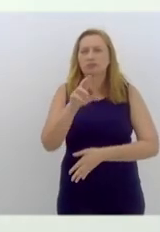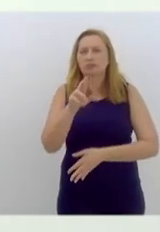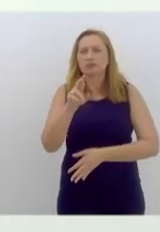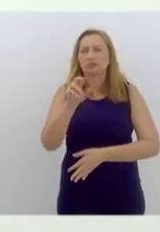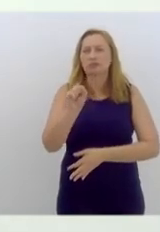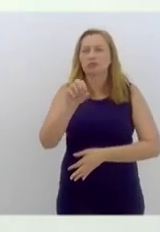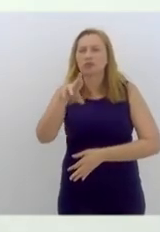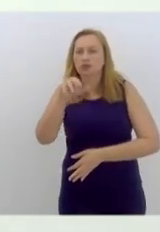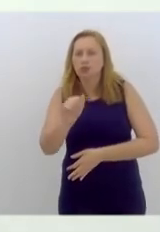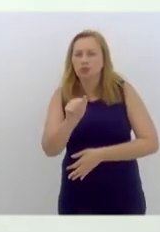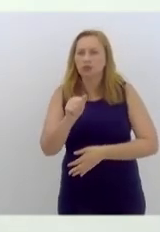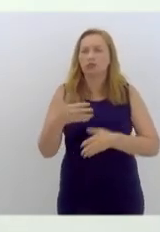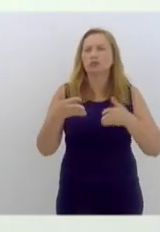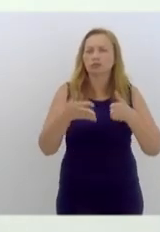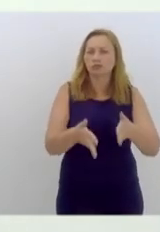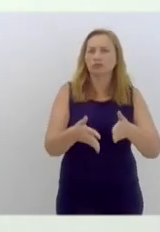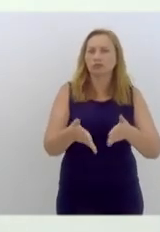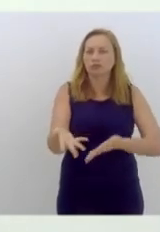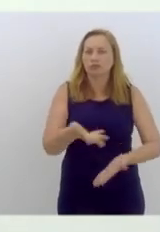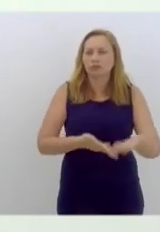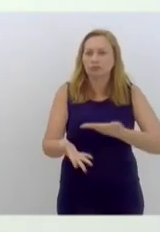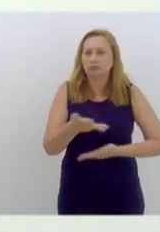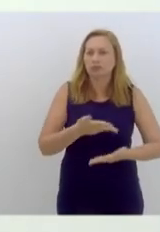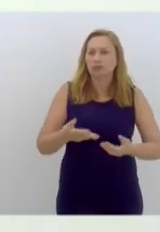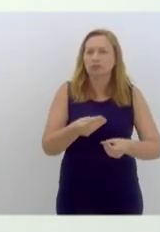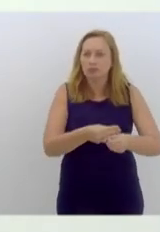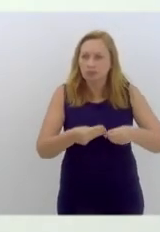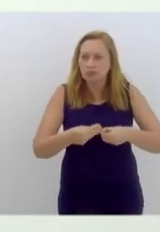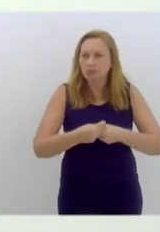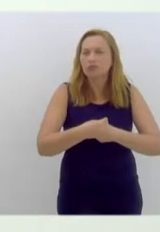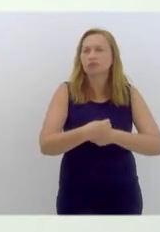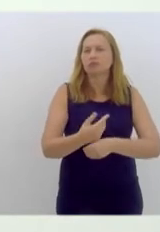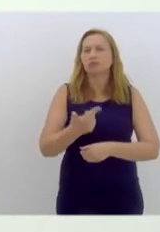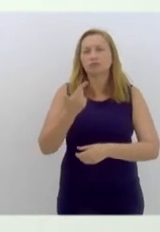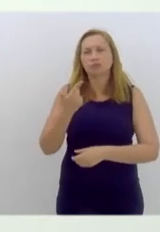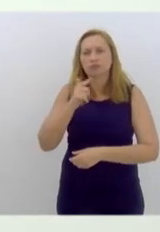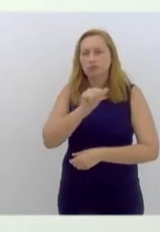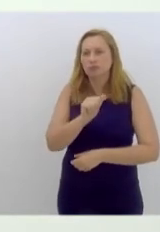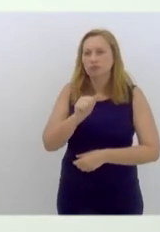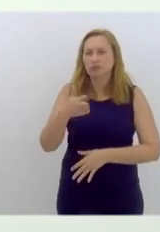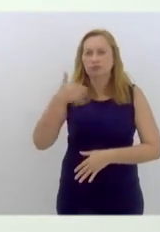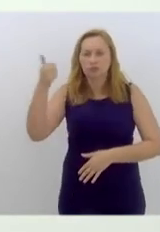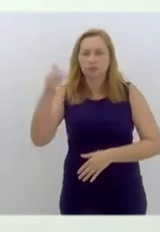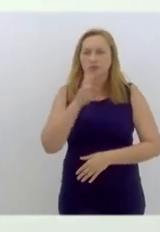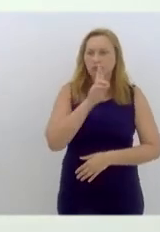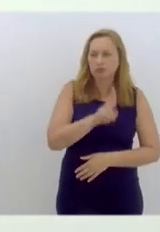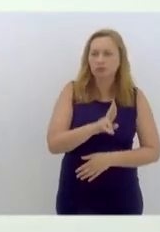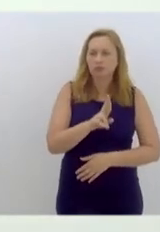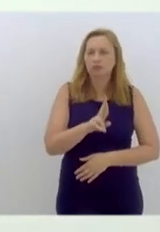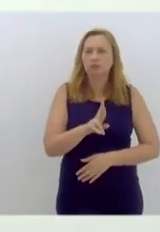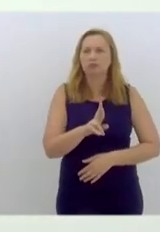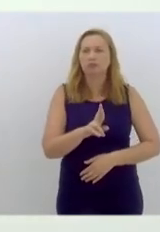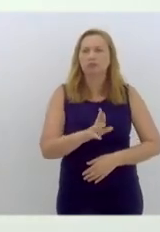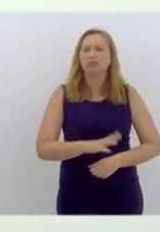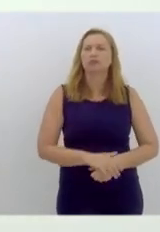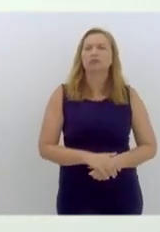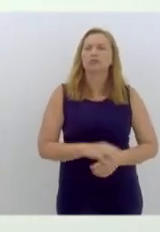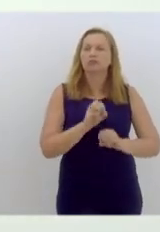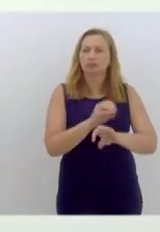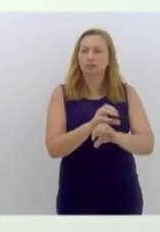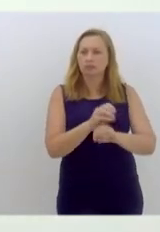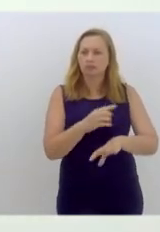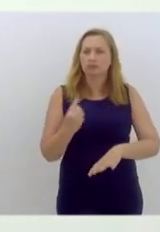tendo centralidade nessa colaboração com os municípios para que a gente alcance melhores resultados na nossa